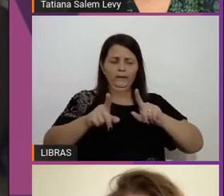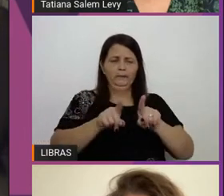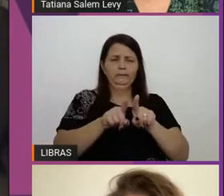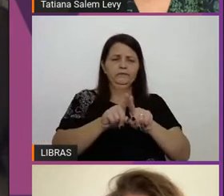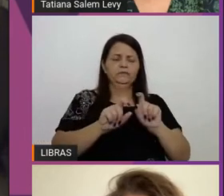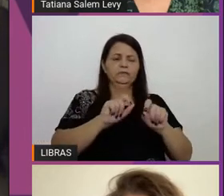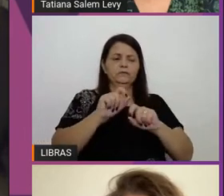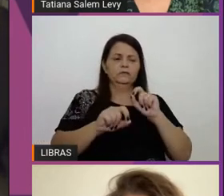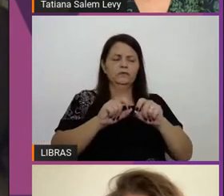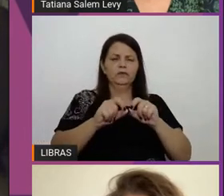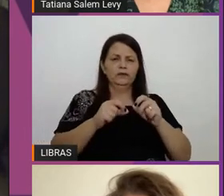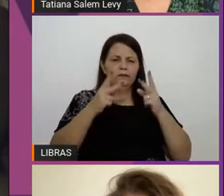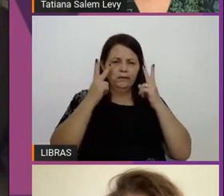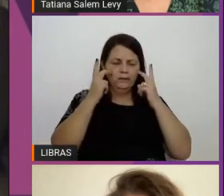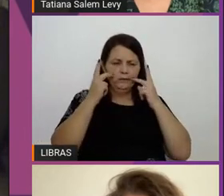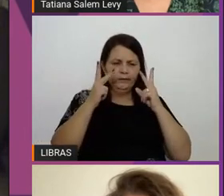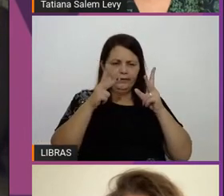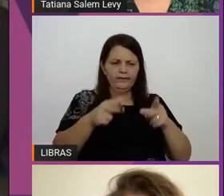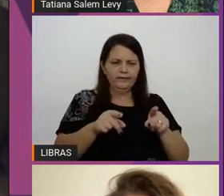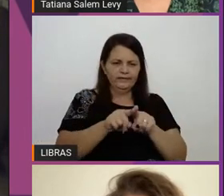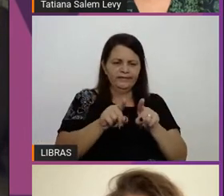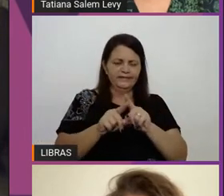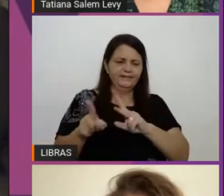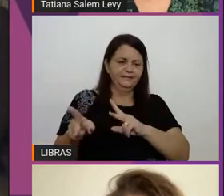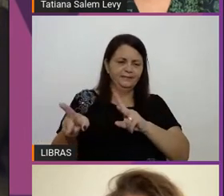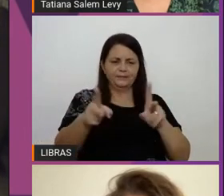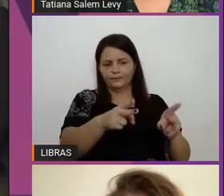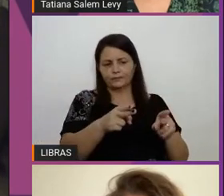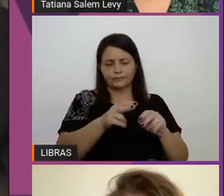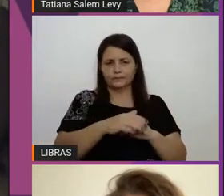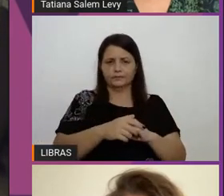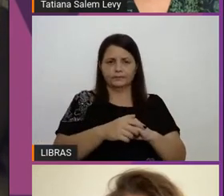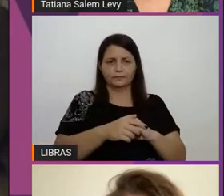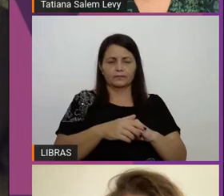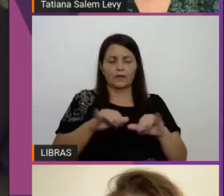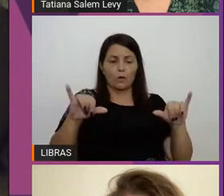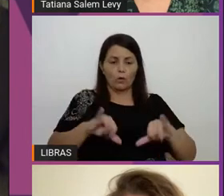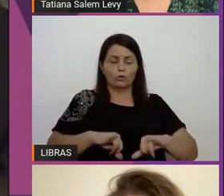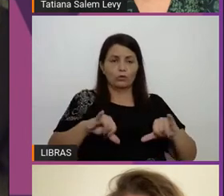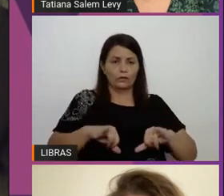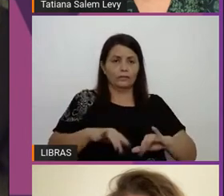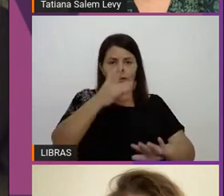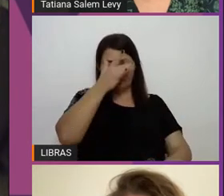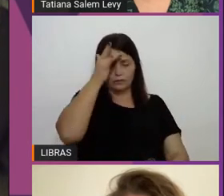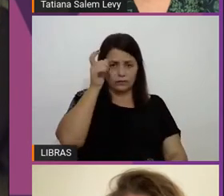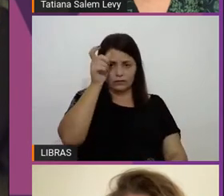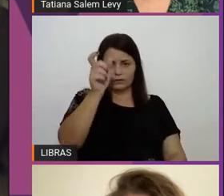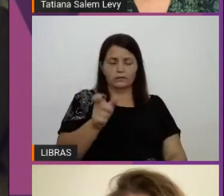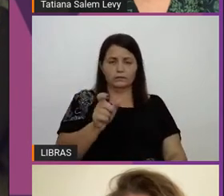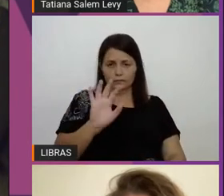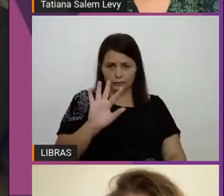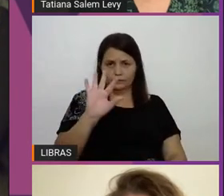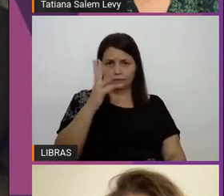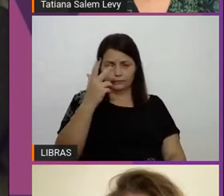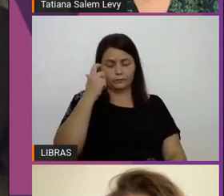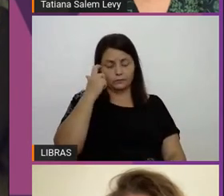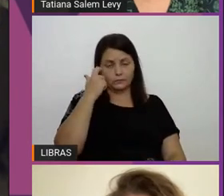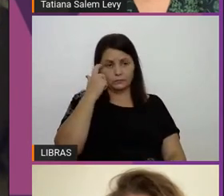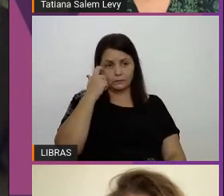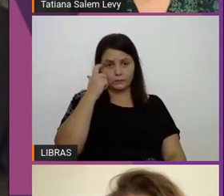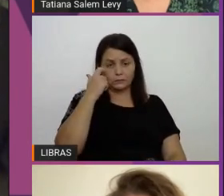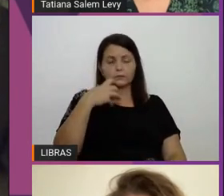e o que elas têm de comum e são as semelhanças dos Sofrimentos que elas causam